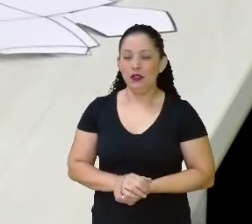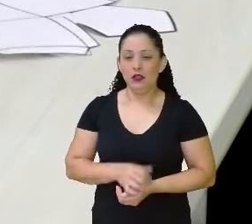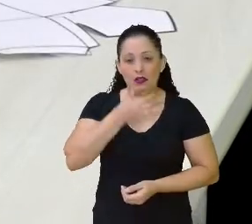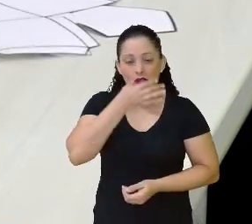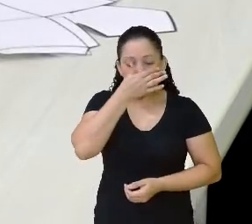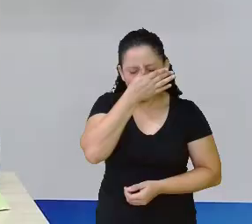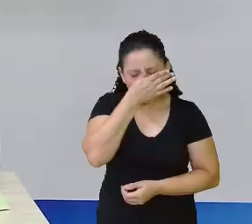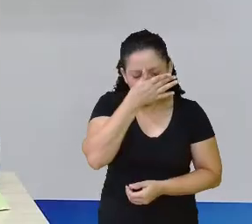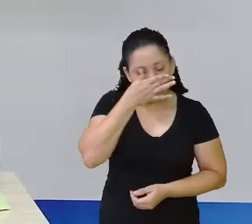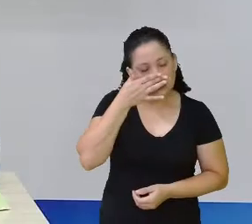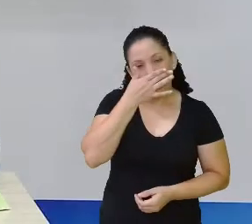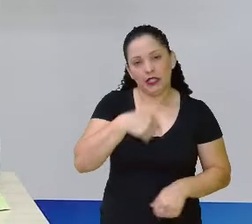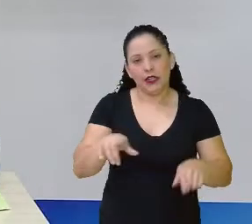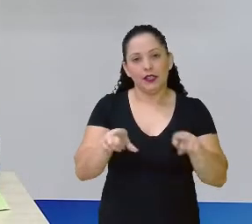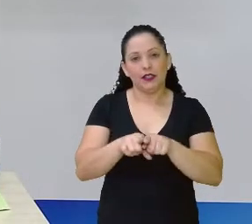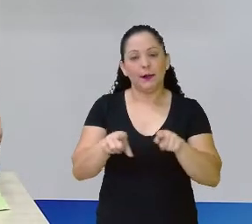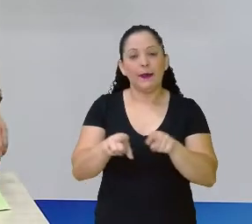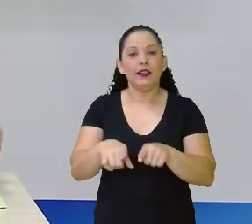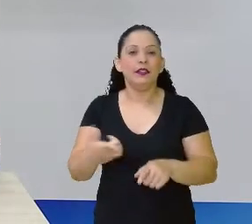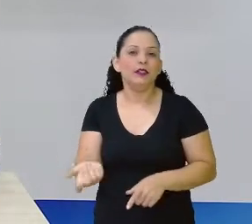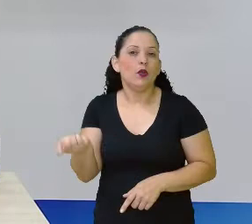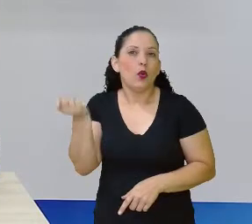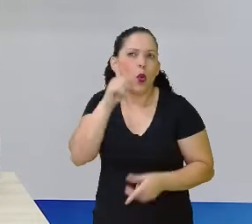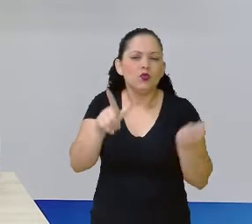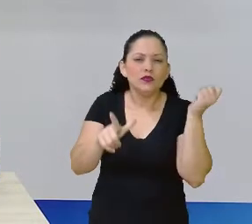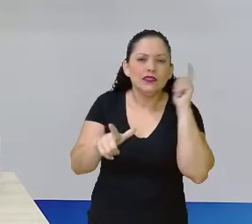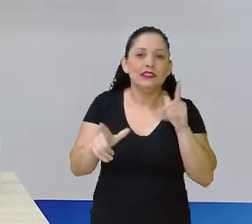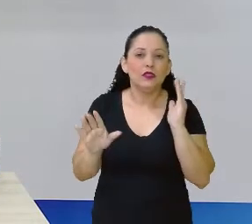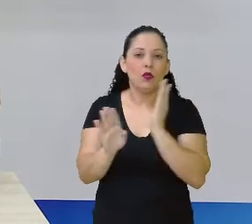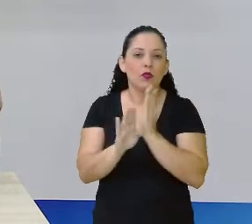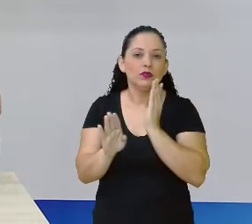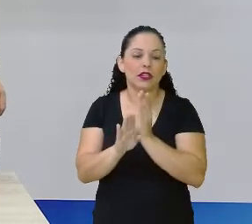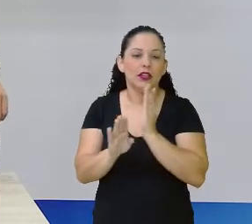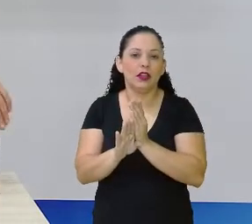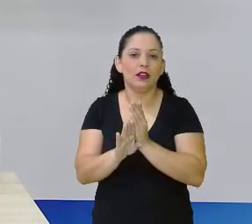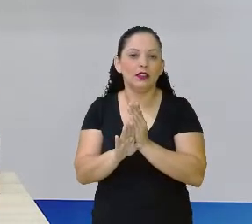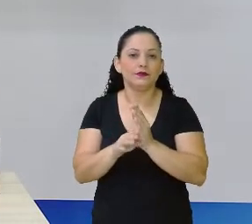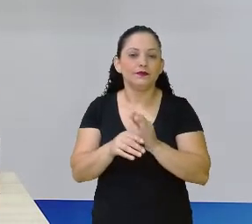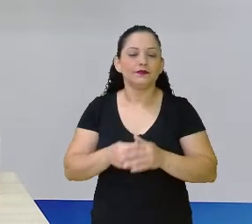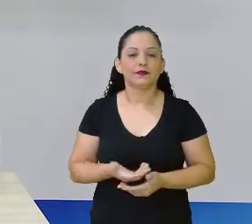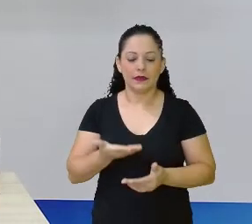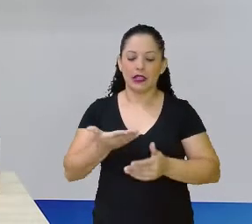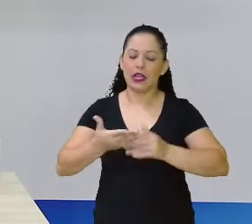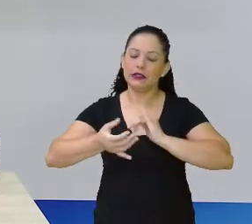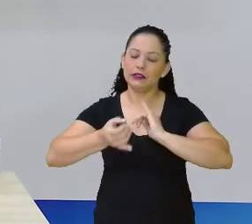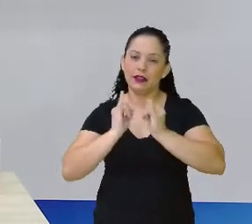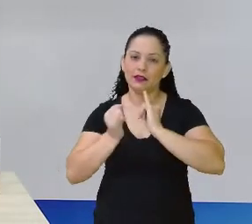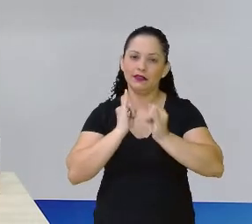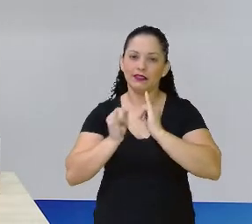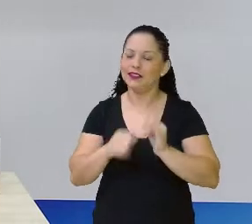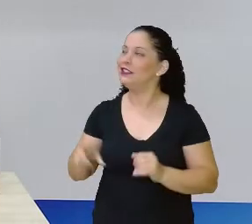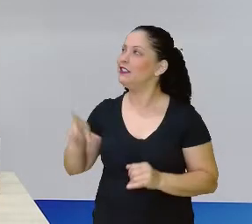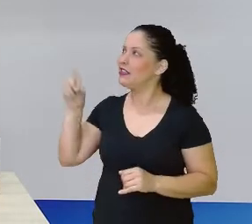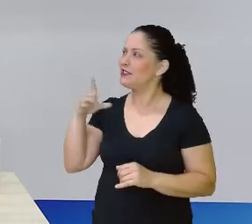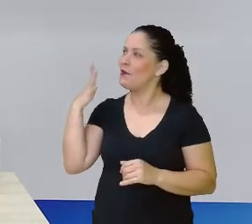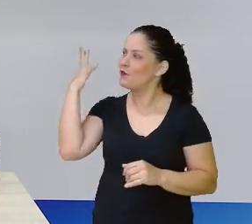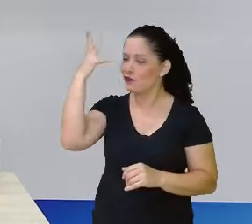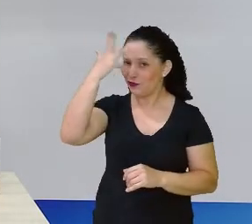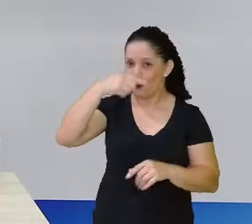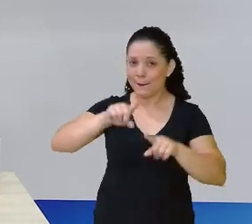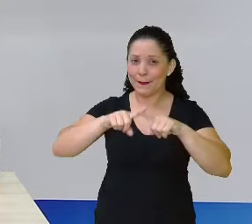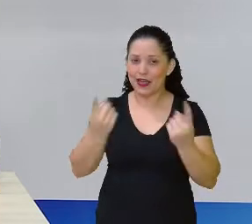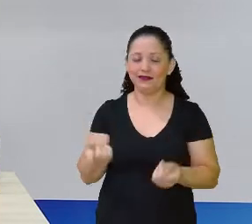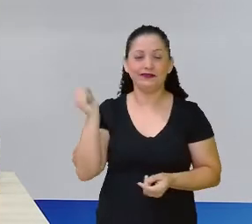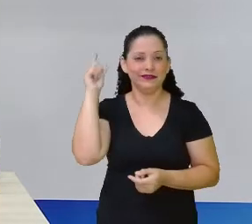também. Professora, eu consigo encontrar essas pirâmides na internet? Esse seu tá bonitinho, mas é difícil